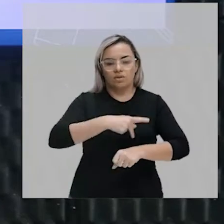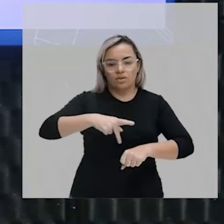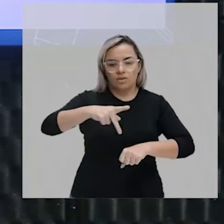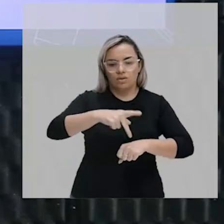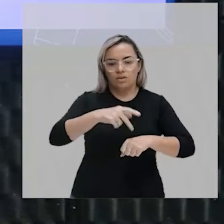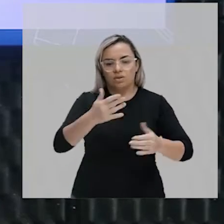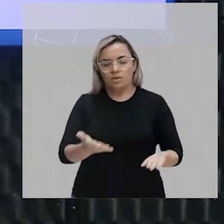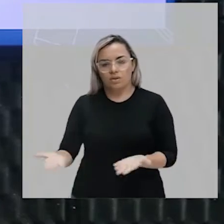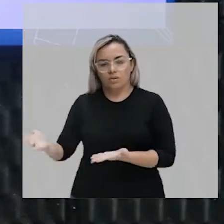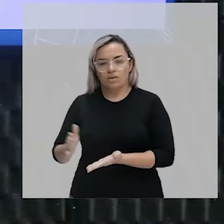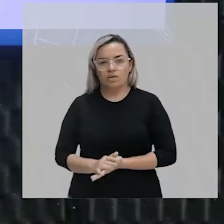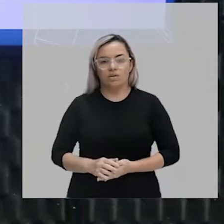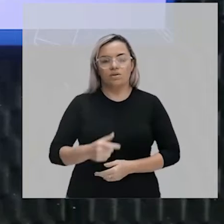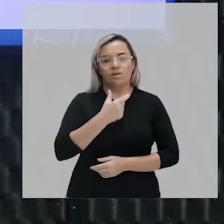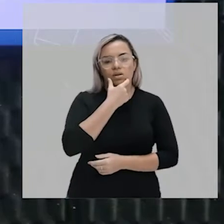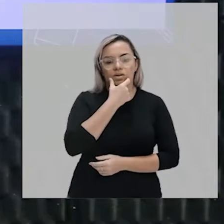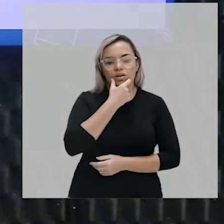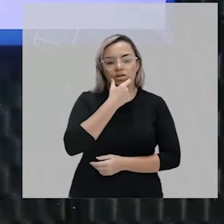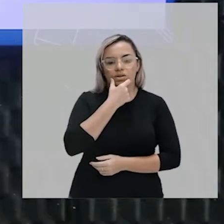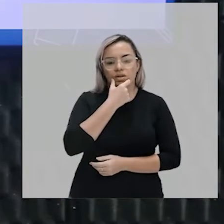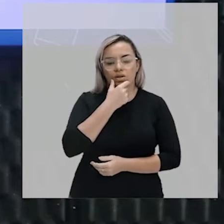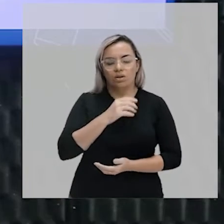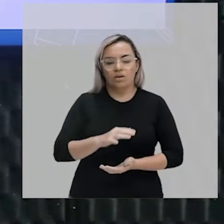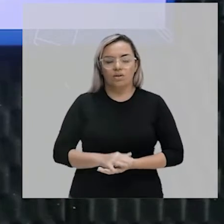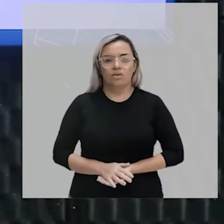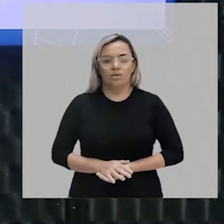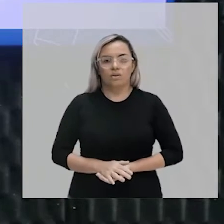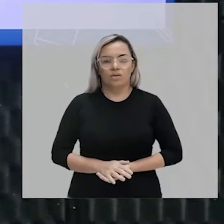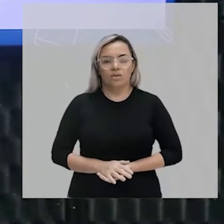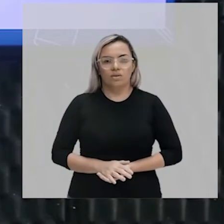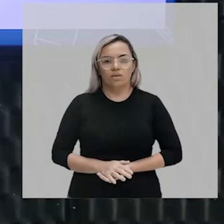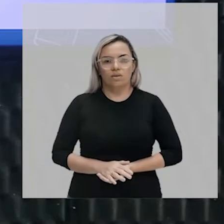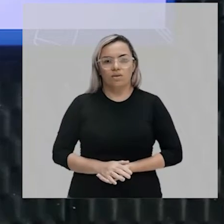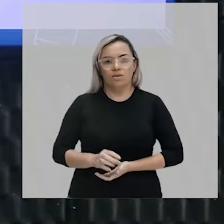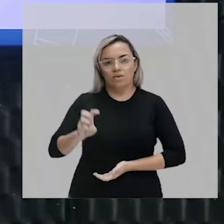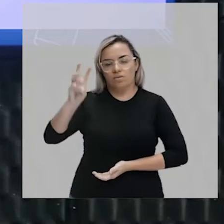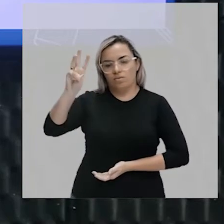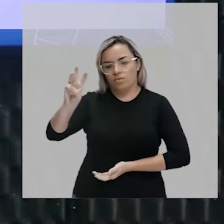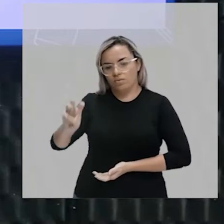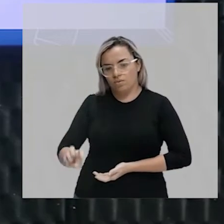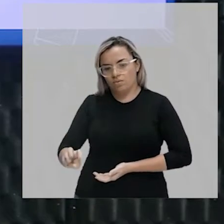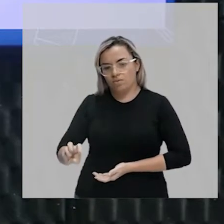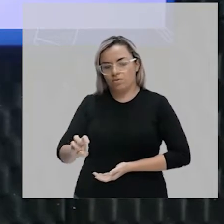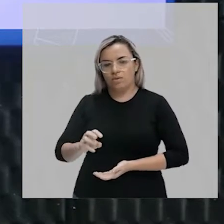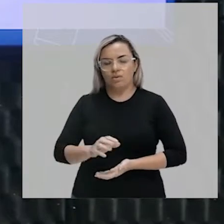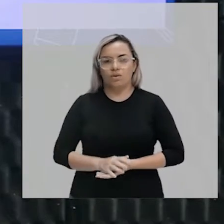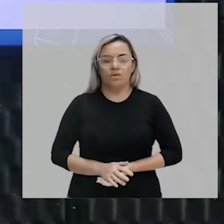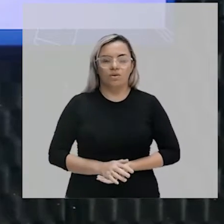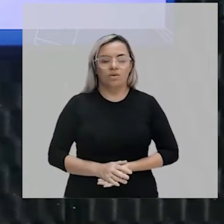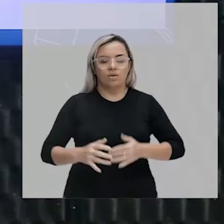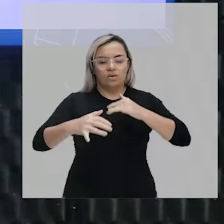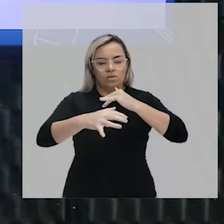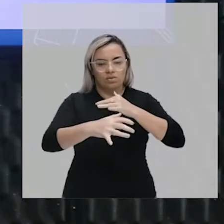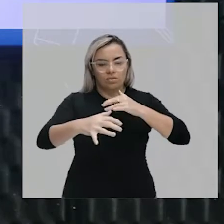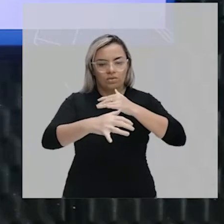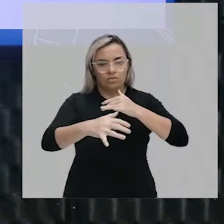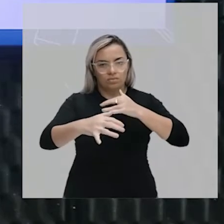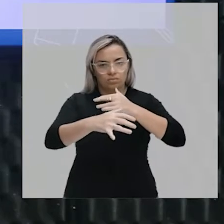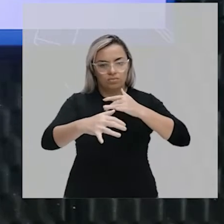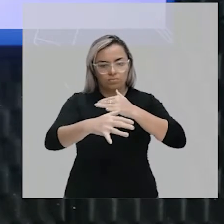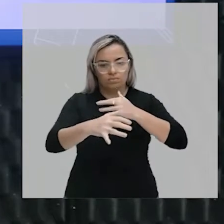England que a Inglaterra wales que o País de Gales Scotland Escócia